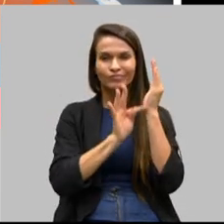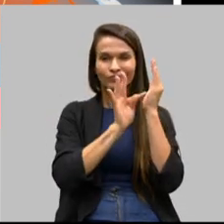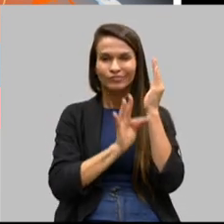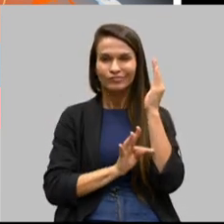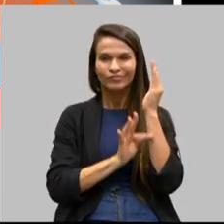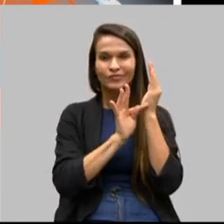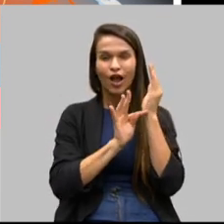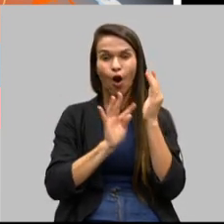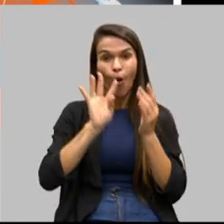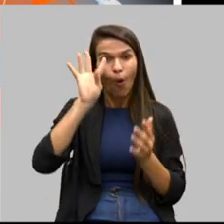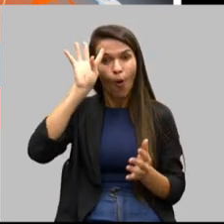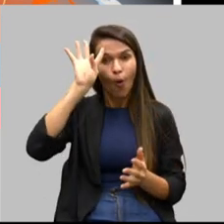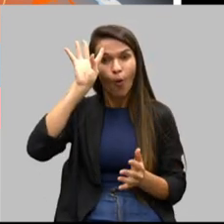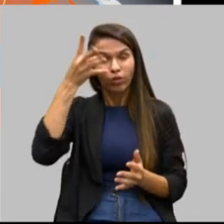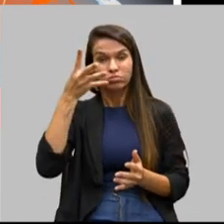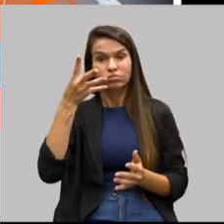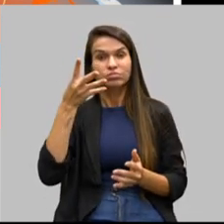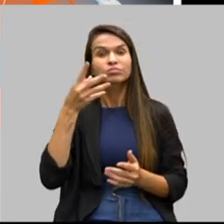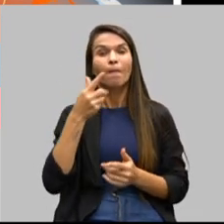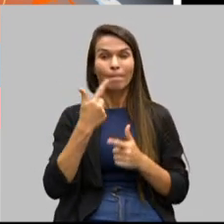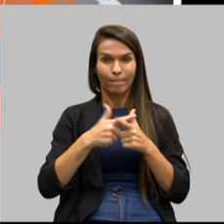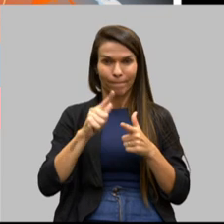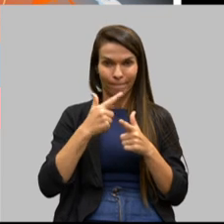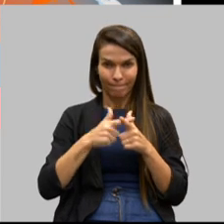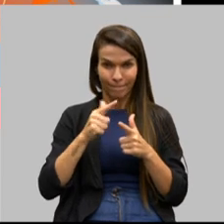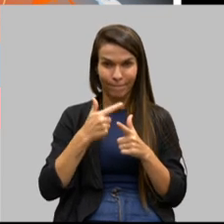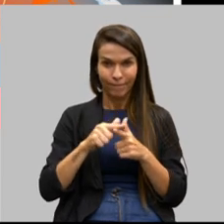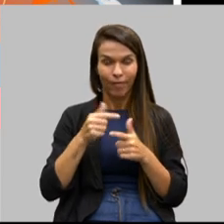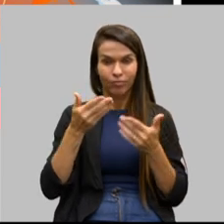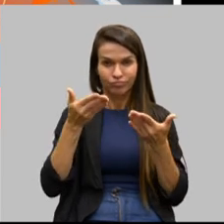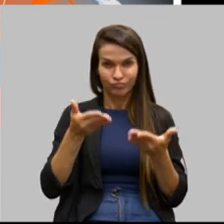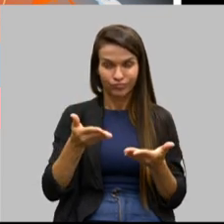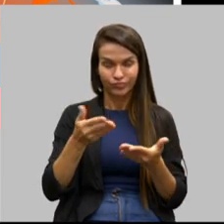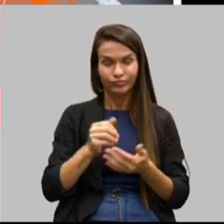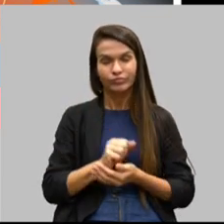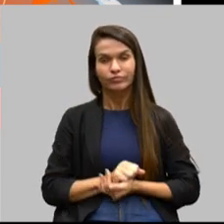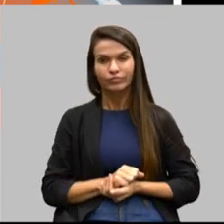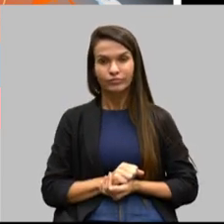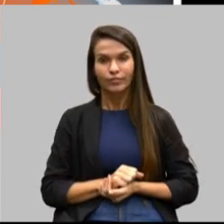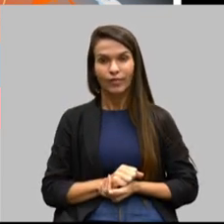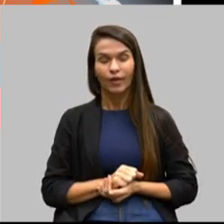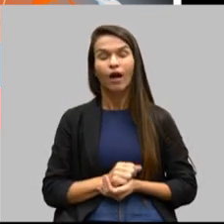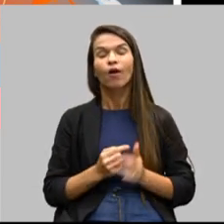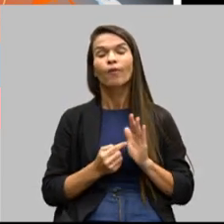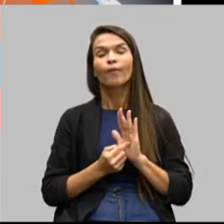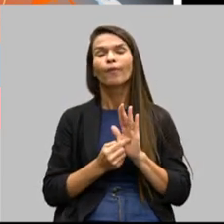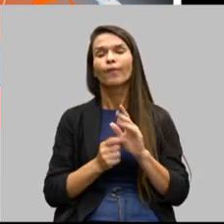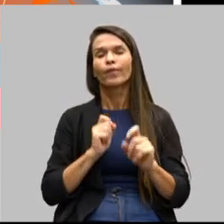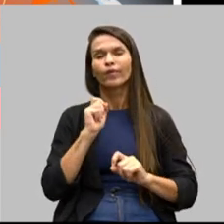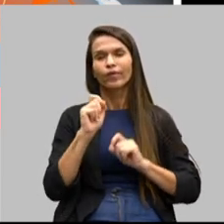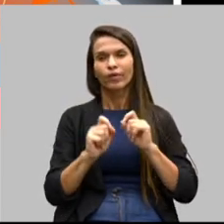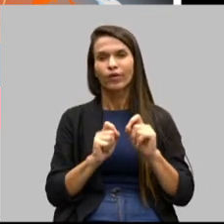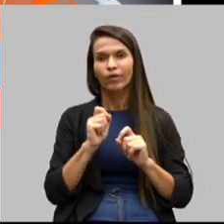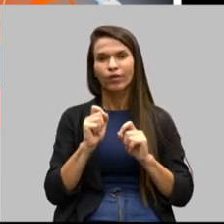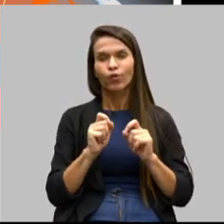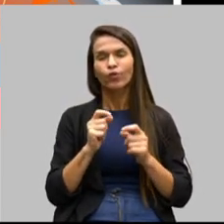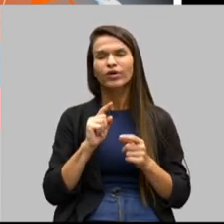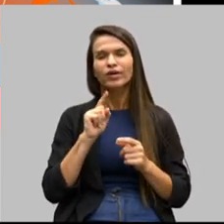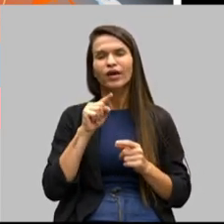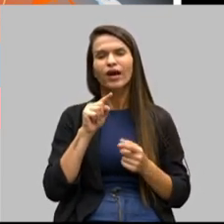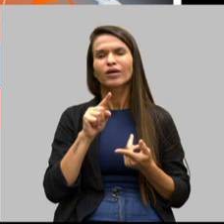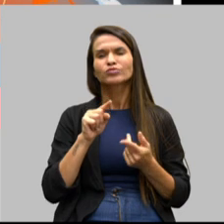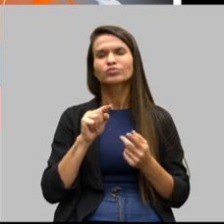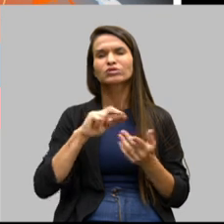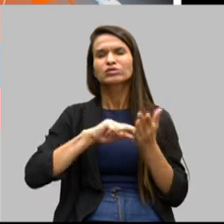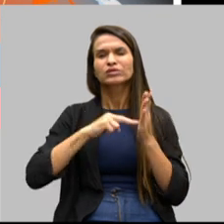eventos extremos. Aí vem a questão para vocês. O que é o tal do efeito estufa